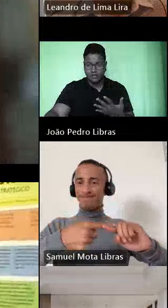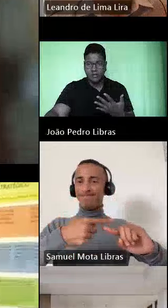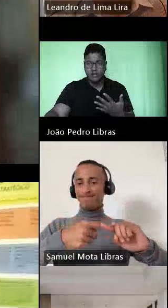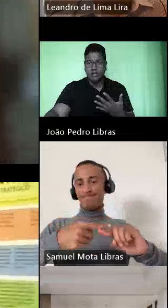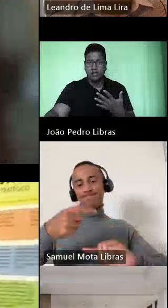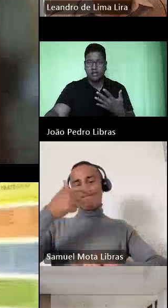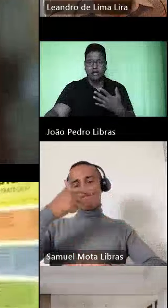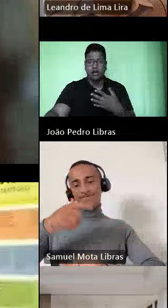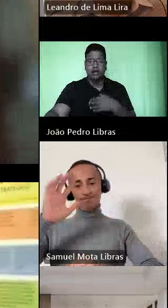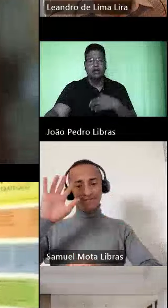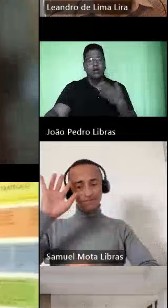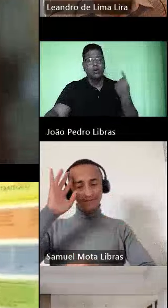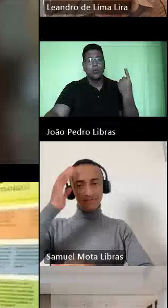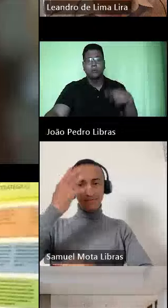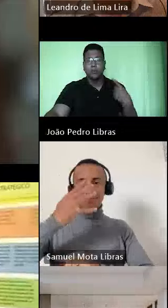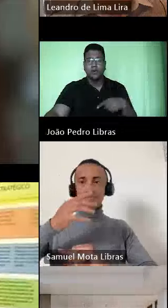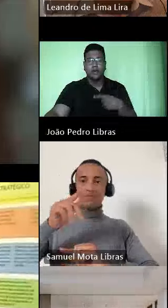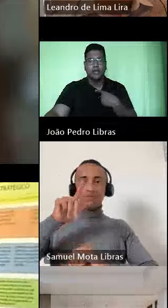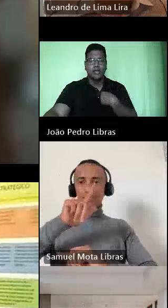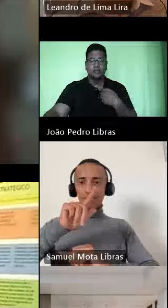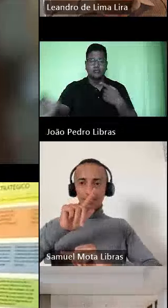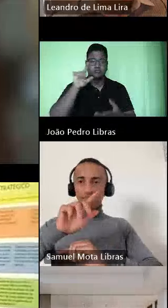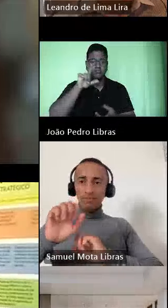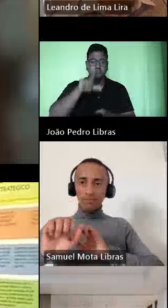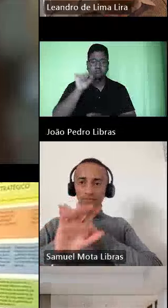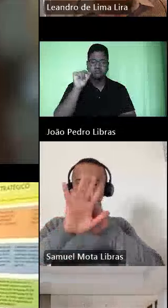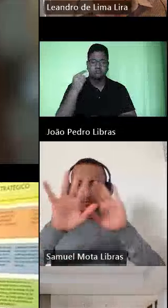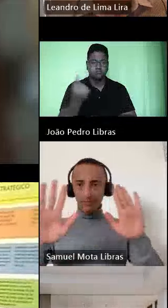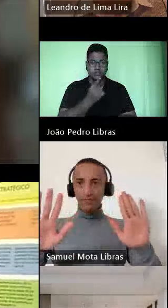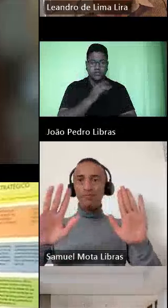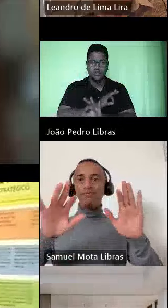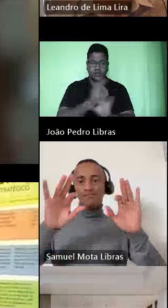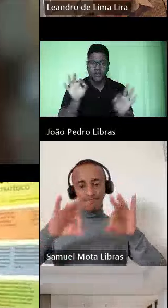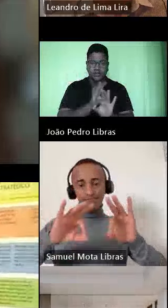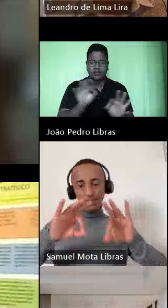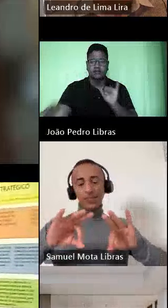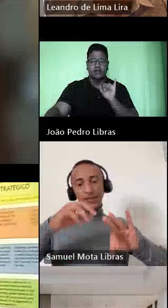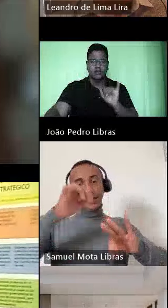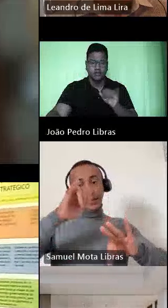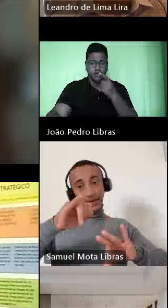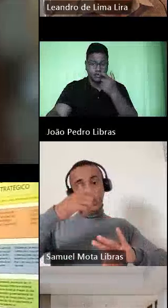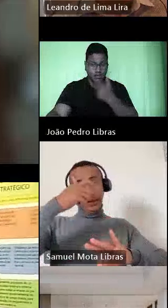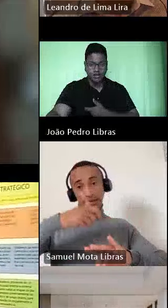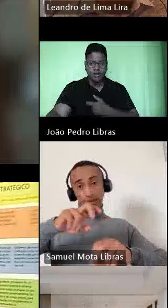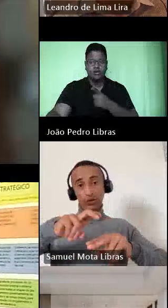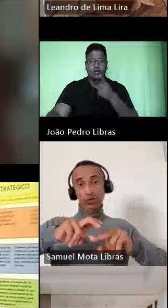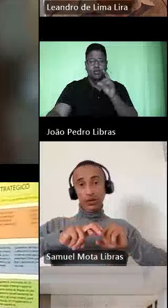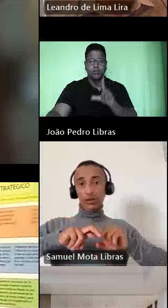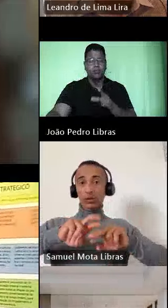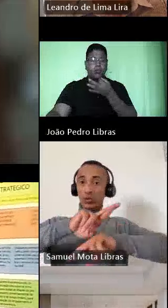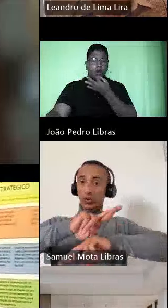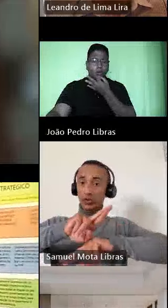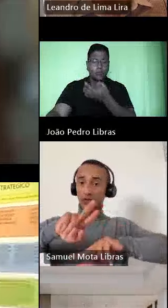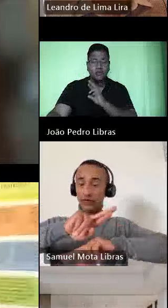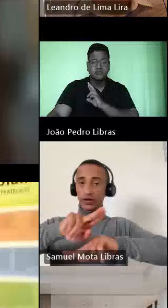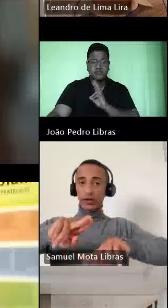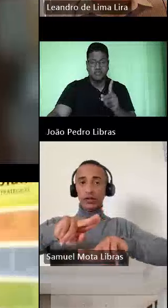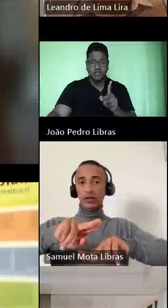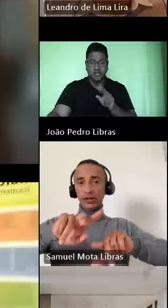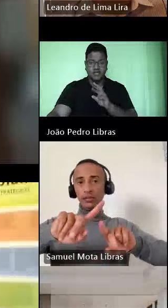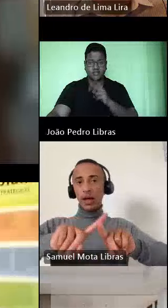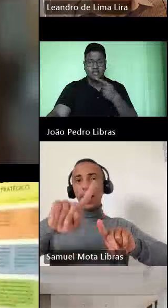é a transparência e a motivação também ela eu ainda que eu tome uma decisão que seja contrária eh eu eu tomo